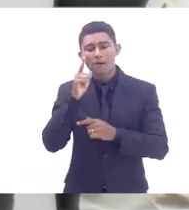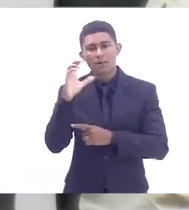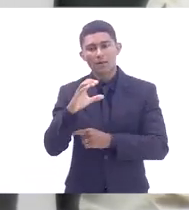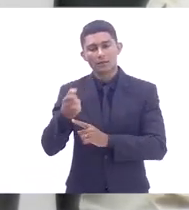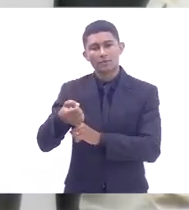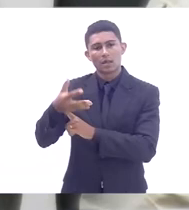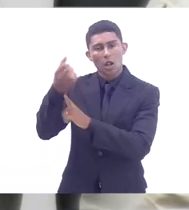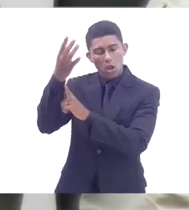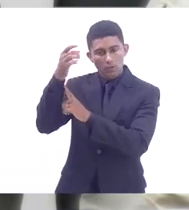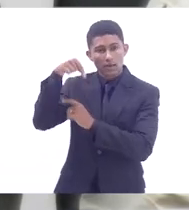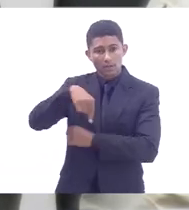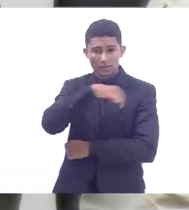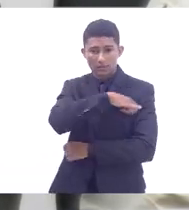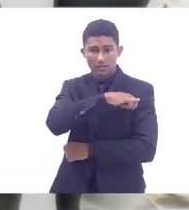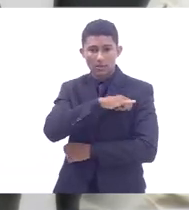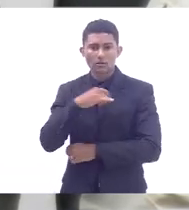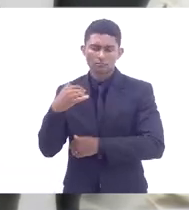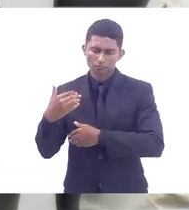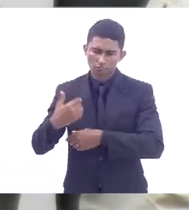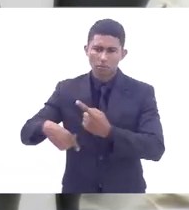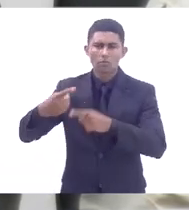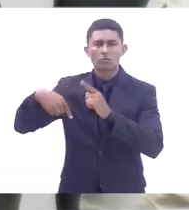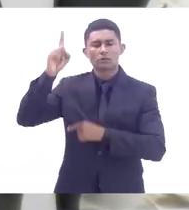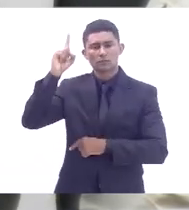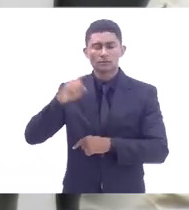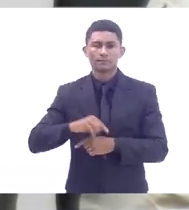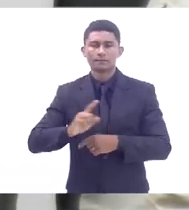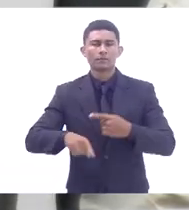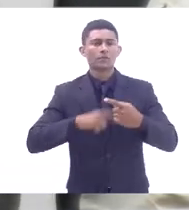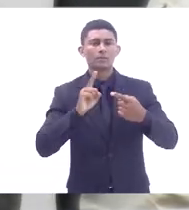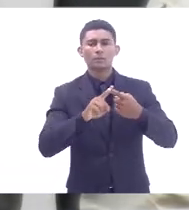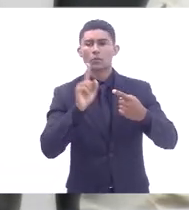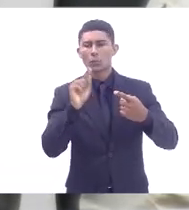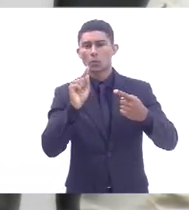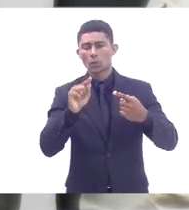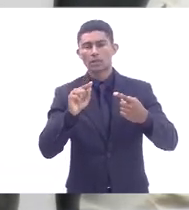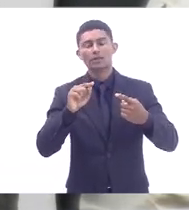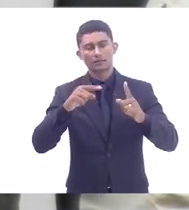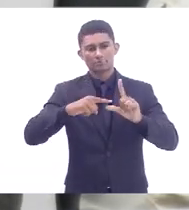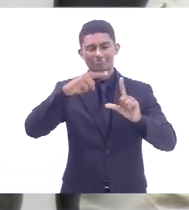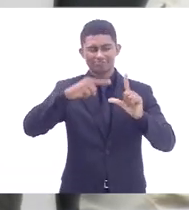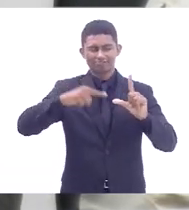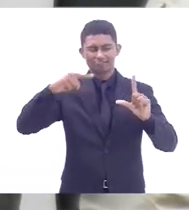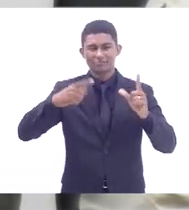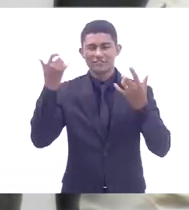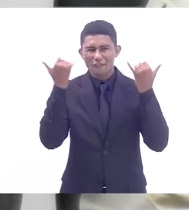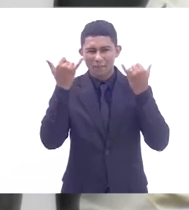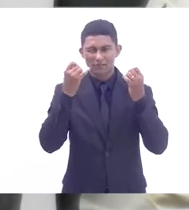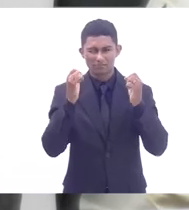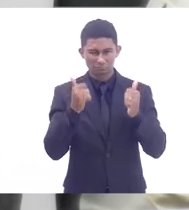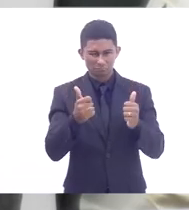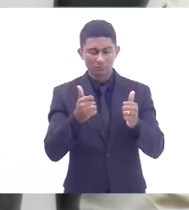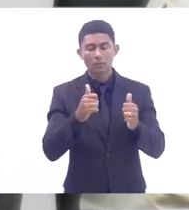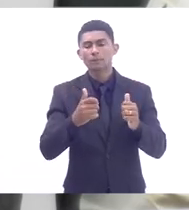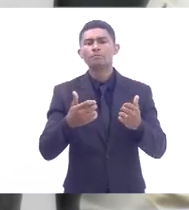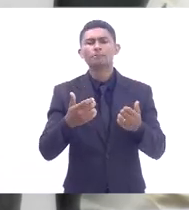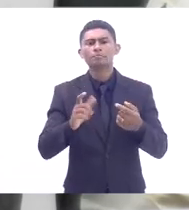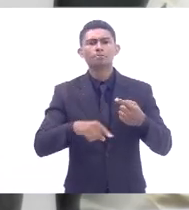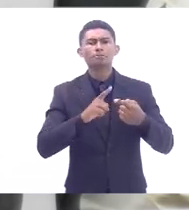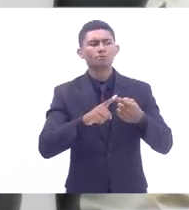Tecnologia atual Rio de Janeiro o primeiro ponto que eu voltarei a tocar em relação aos números anúncio Universidade